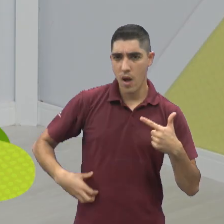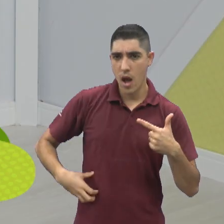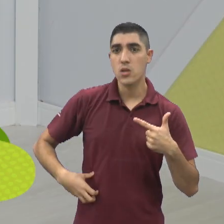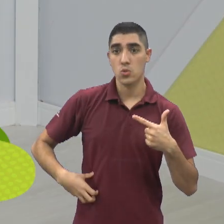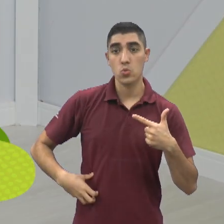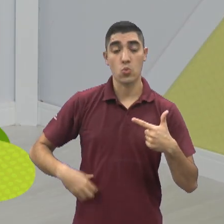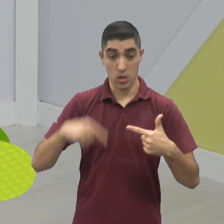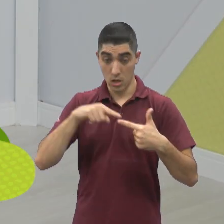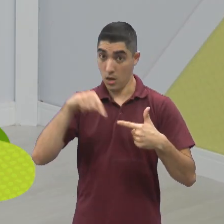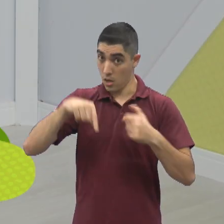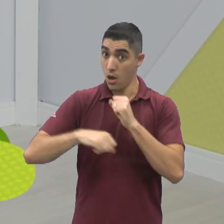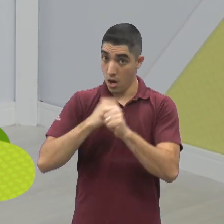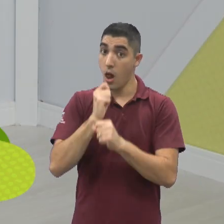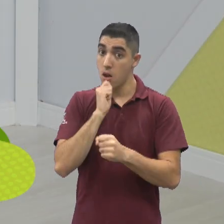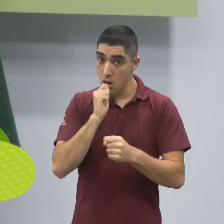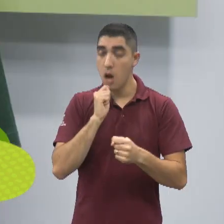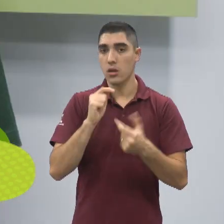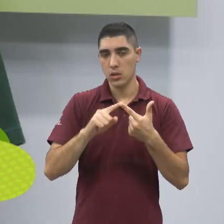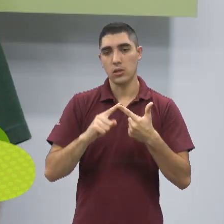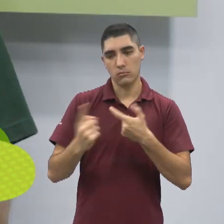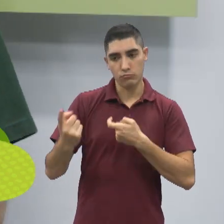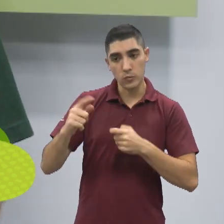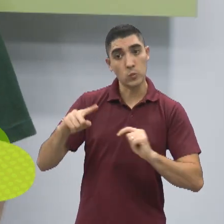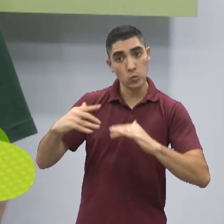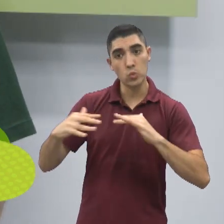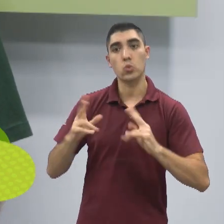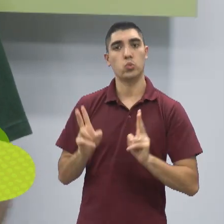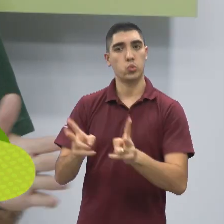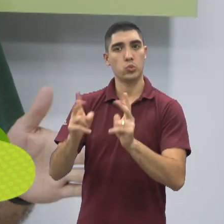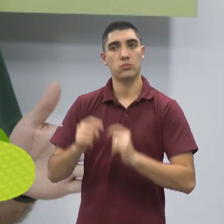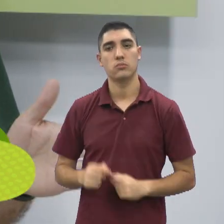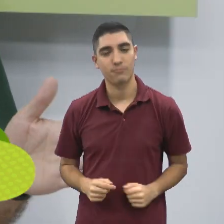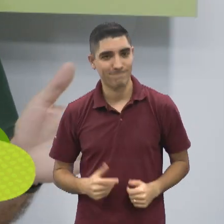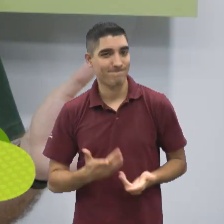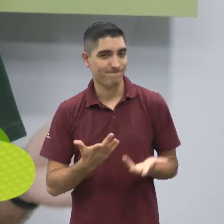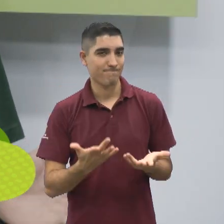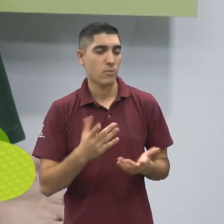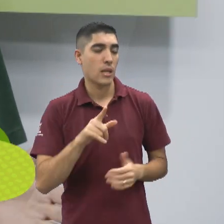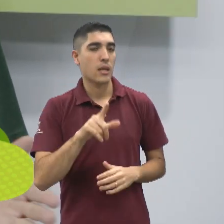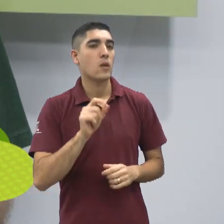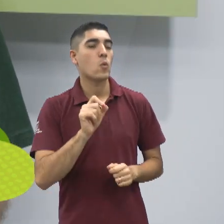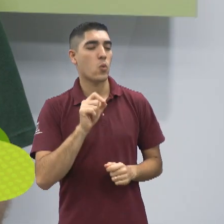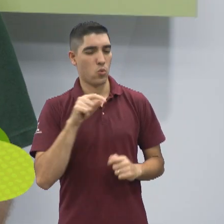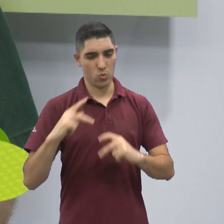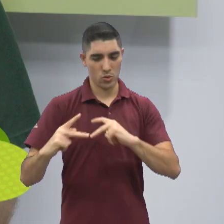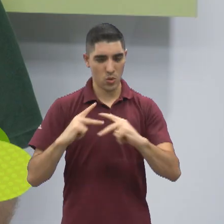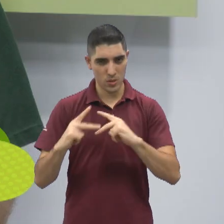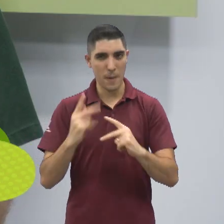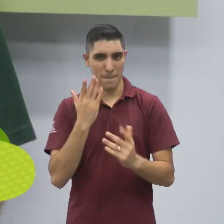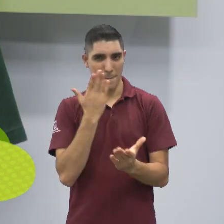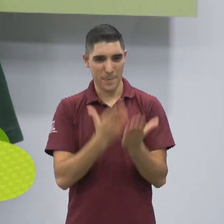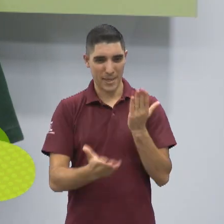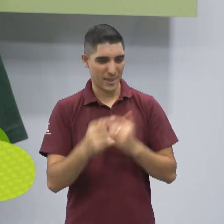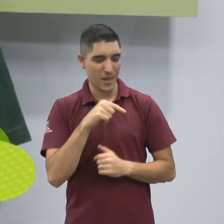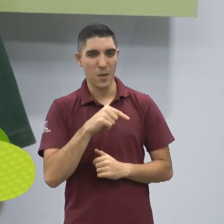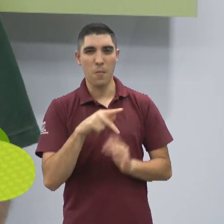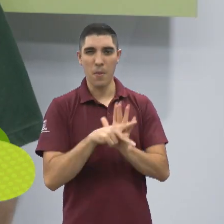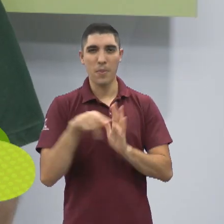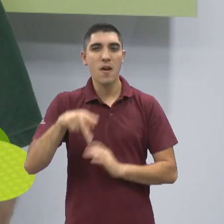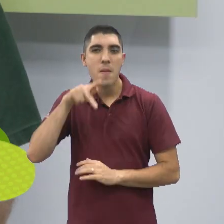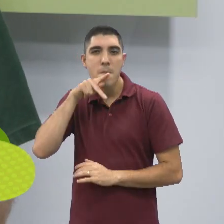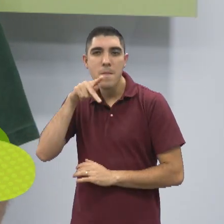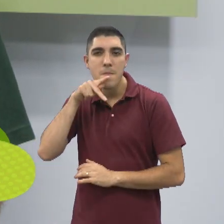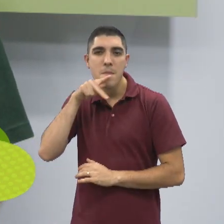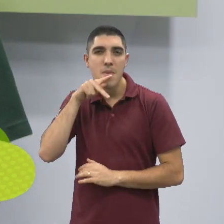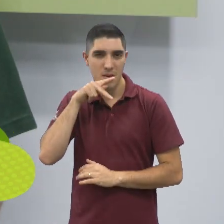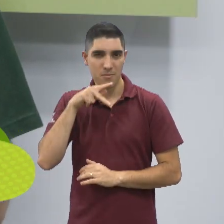já começando o retorno do NBB, Brunão. Exatamente. E é engraçado que o São José perdeu para o Unifacisa e o Unifacisa subiu um pouquinho na tabela, ultrapassou o